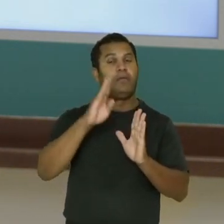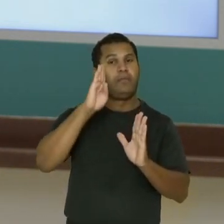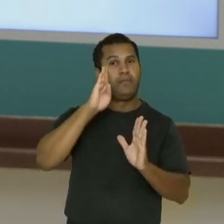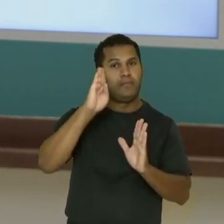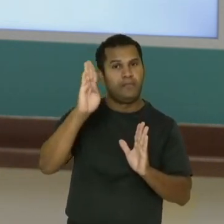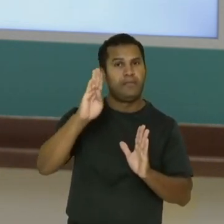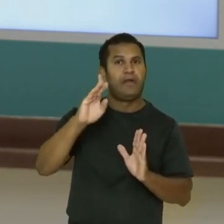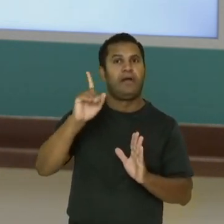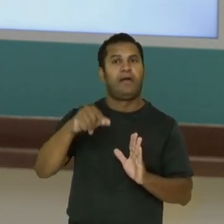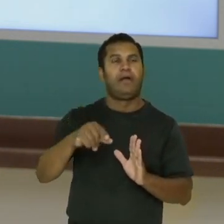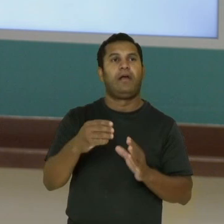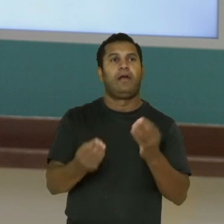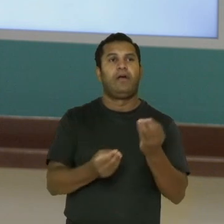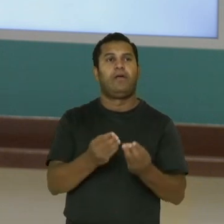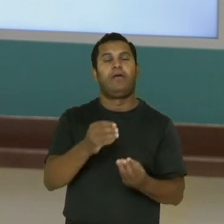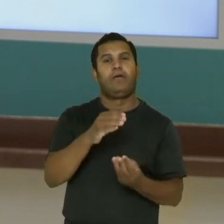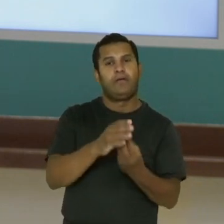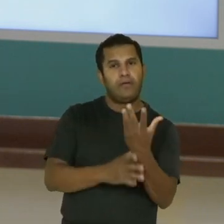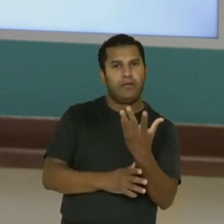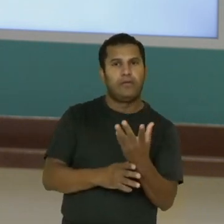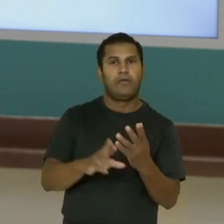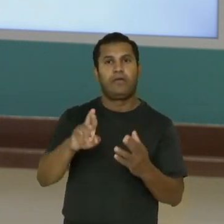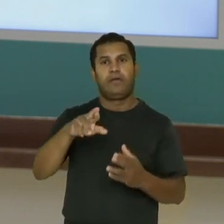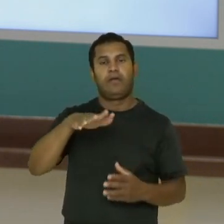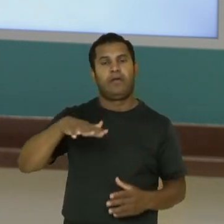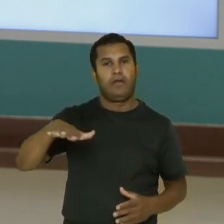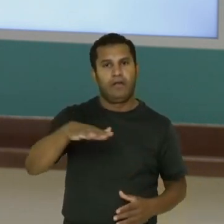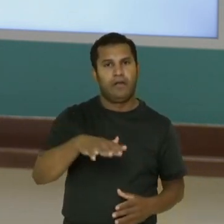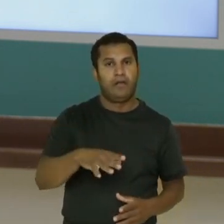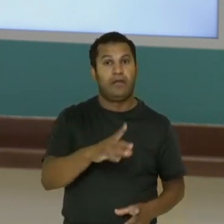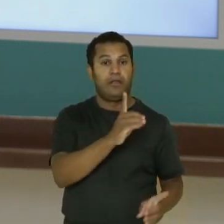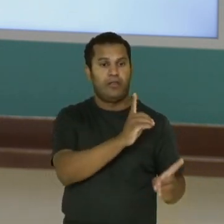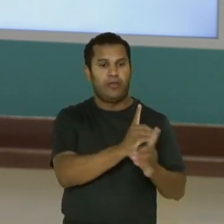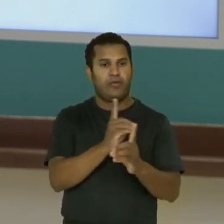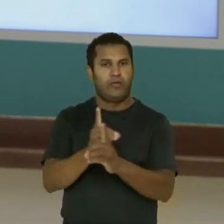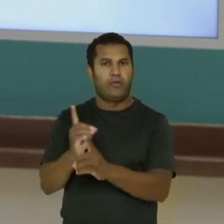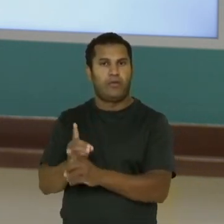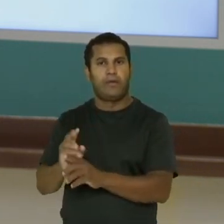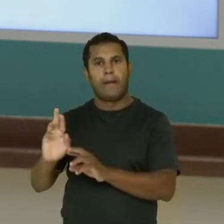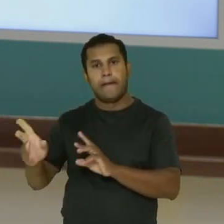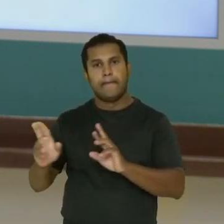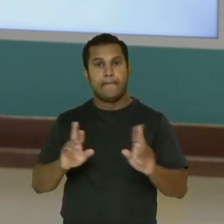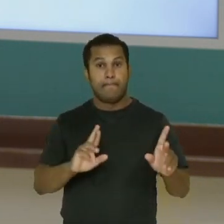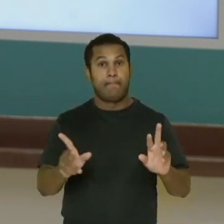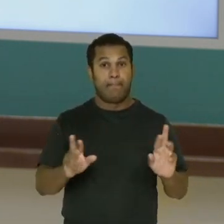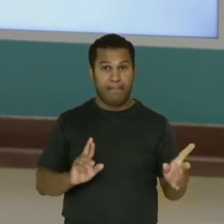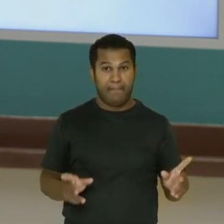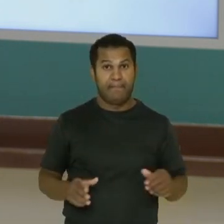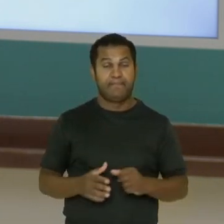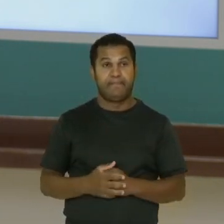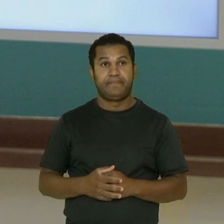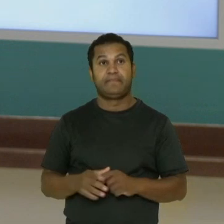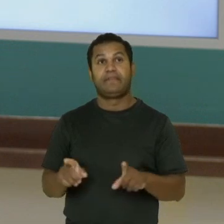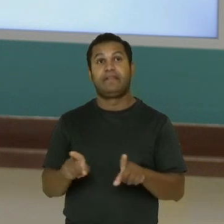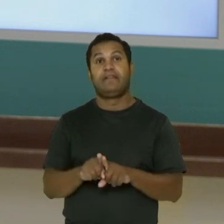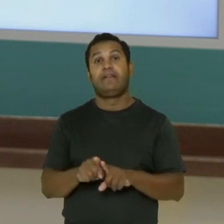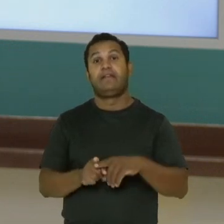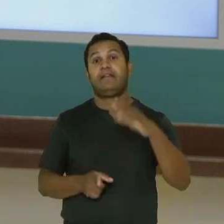regionalização do Brasil, identificando as diferenças entre eles, né? O que é regionalização, o que é região,